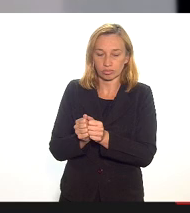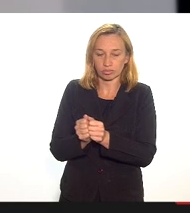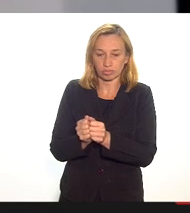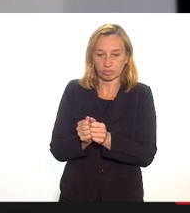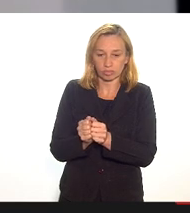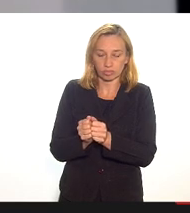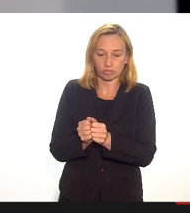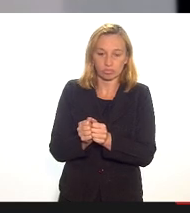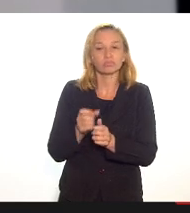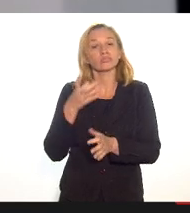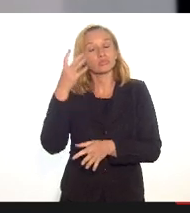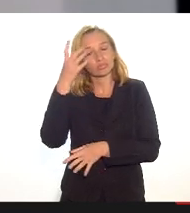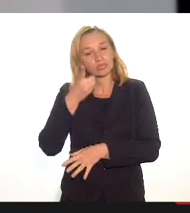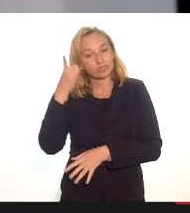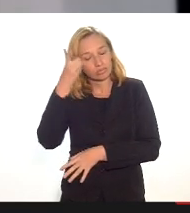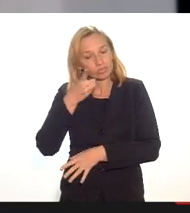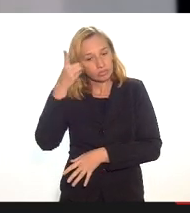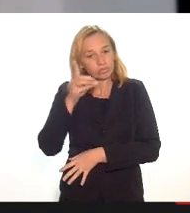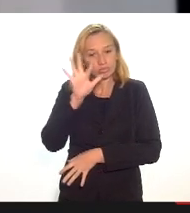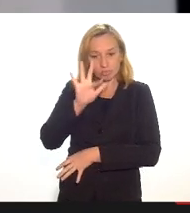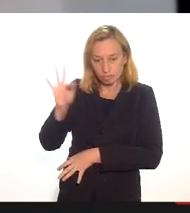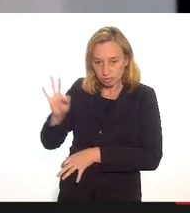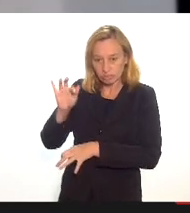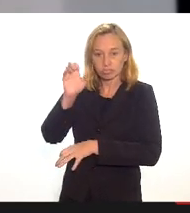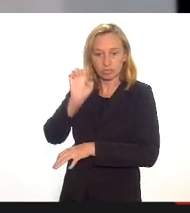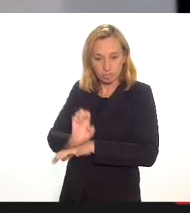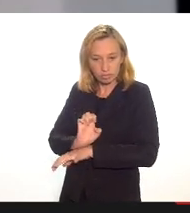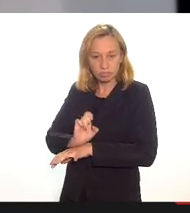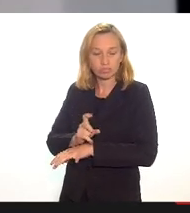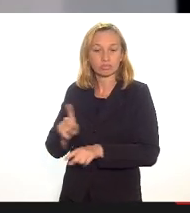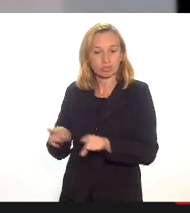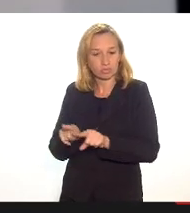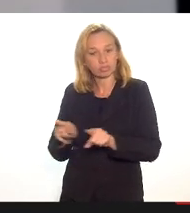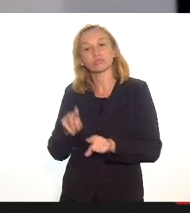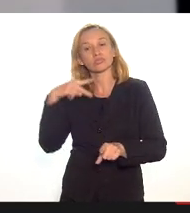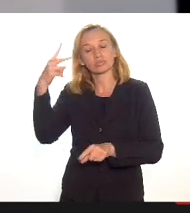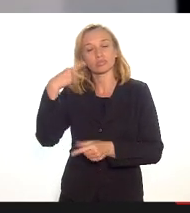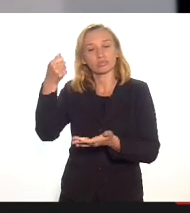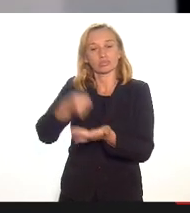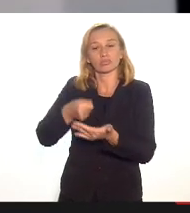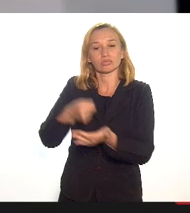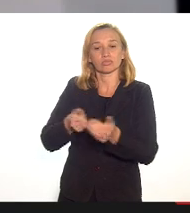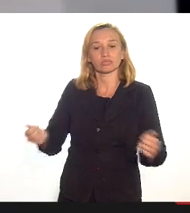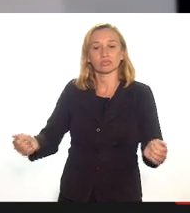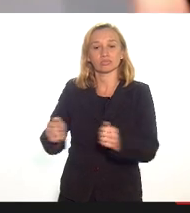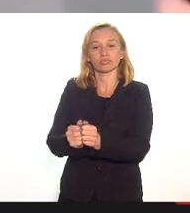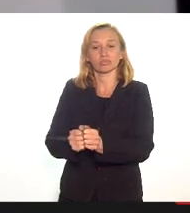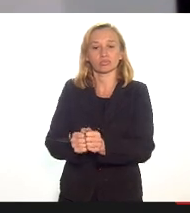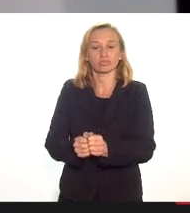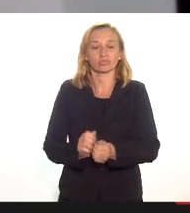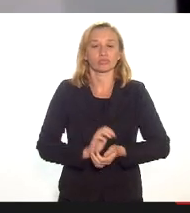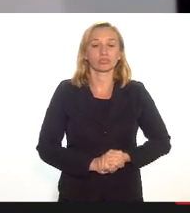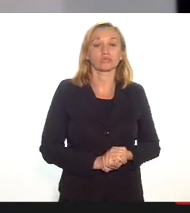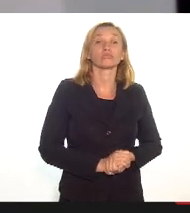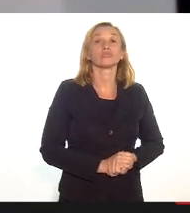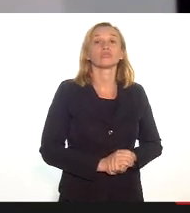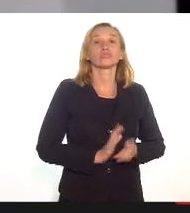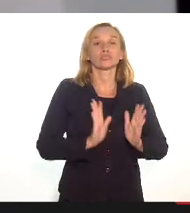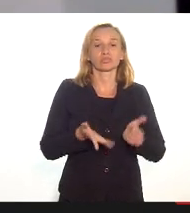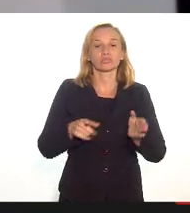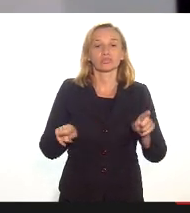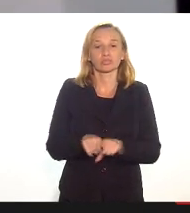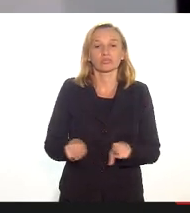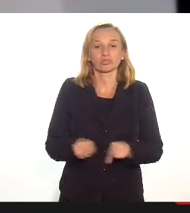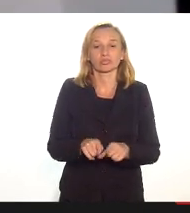própria Câmara de Vereadores, acho que nós temos que fazer isso em conjunto para obrigar o cumprimento dessas ações. Nós agora também